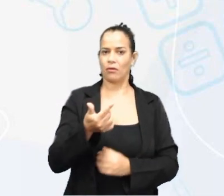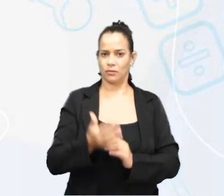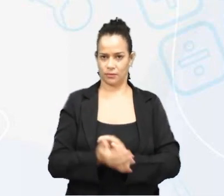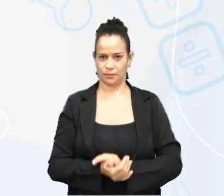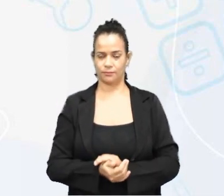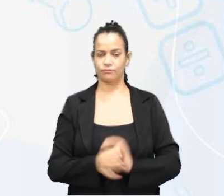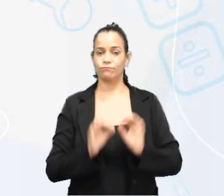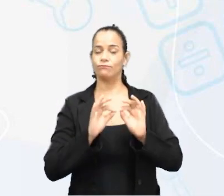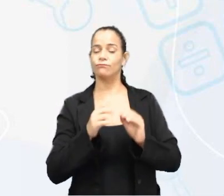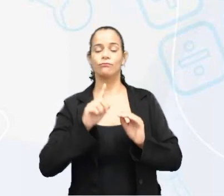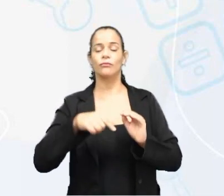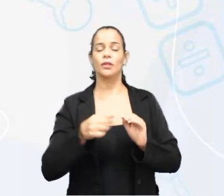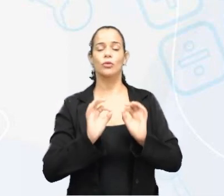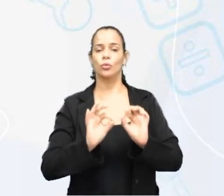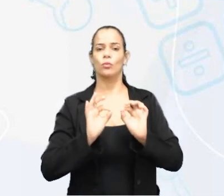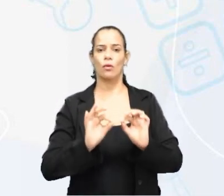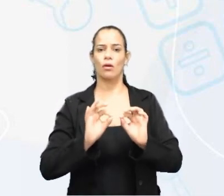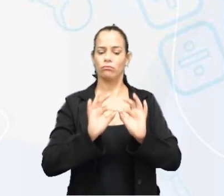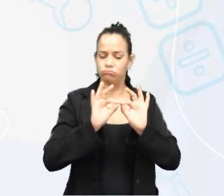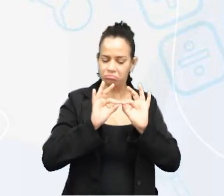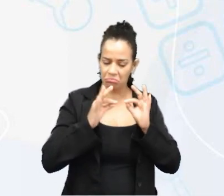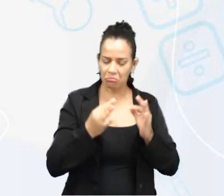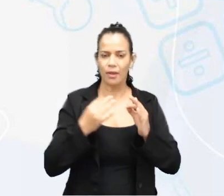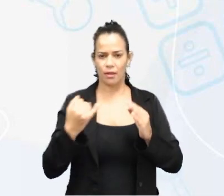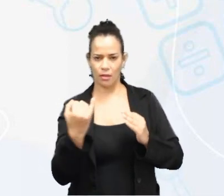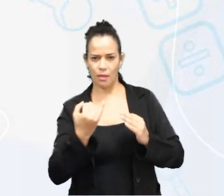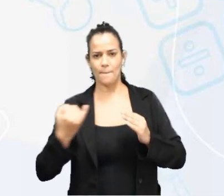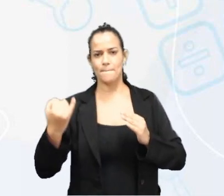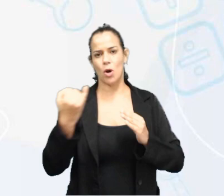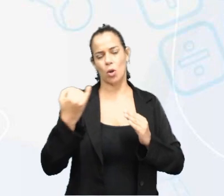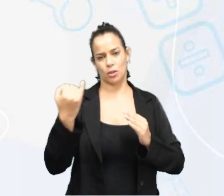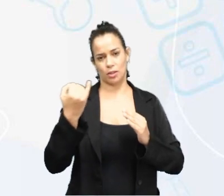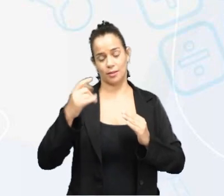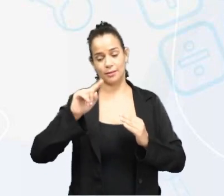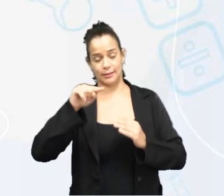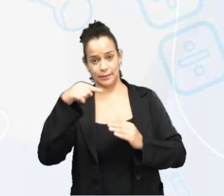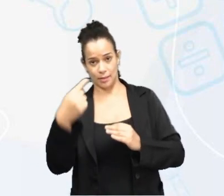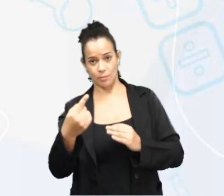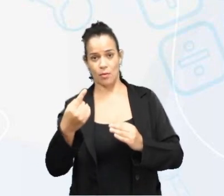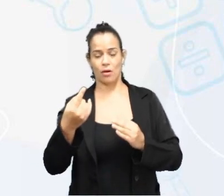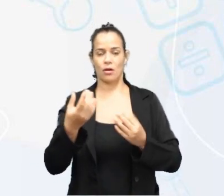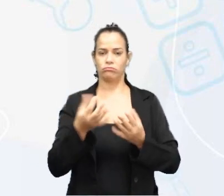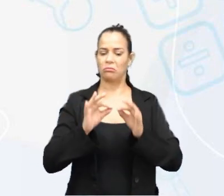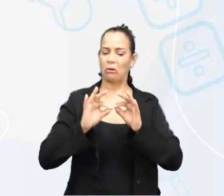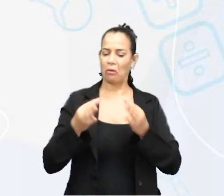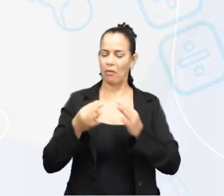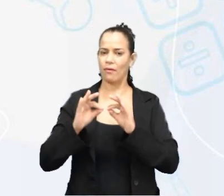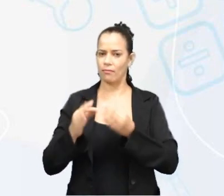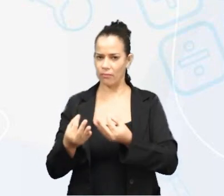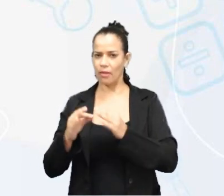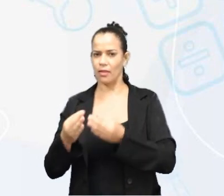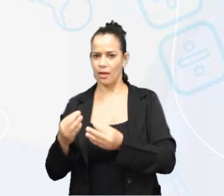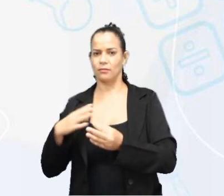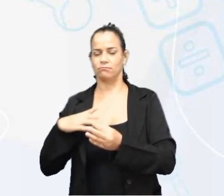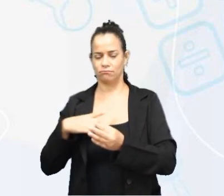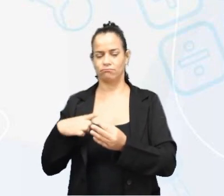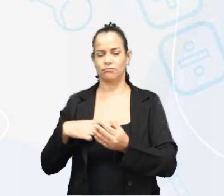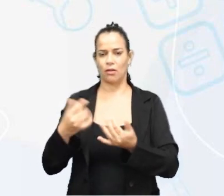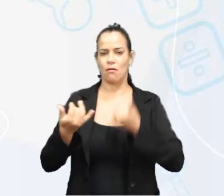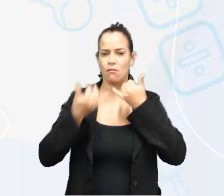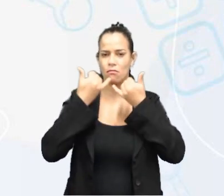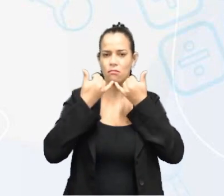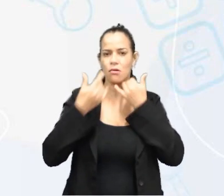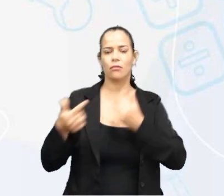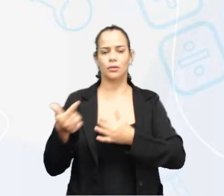secundárias, ou seja, as informações mais importantes e logo em seguida declarações e detalhes que entram na parte de